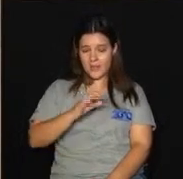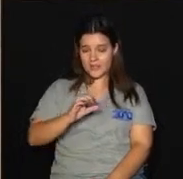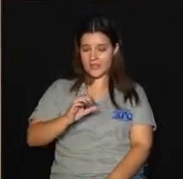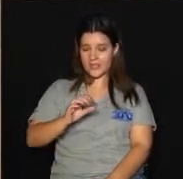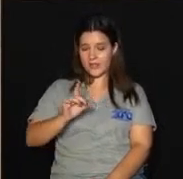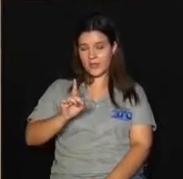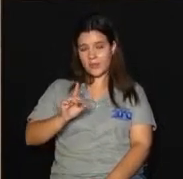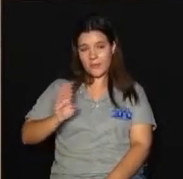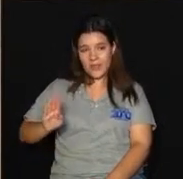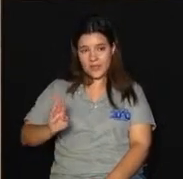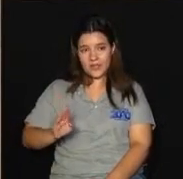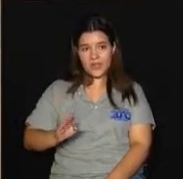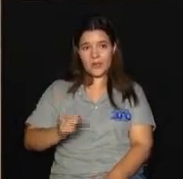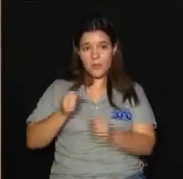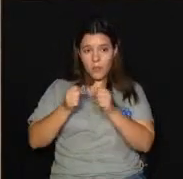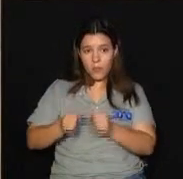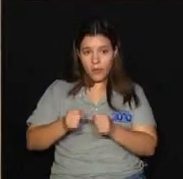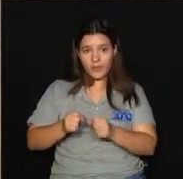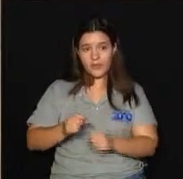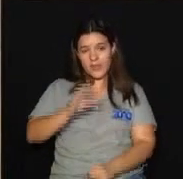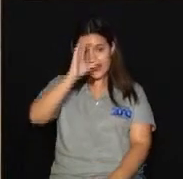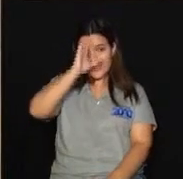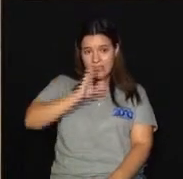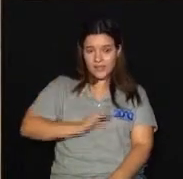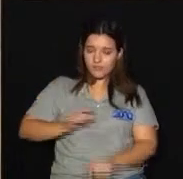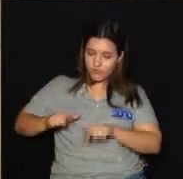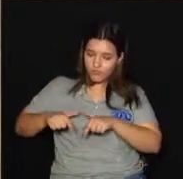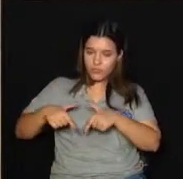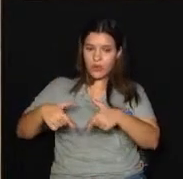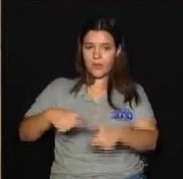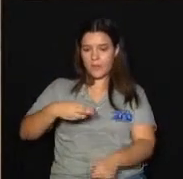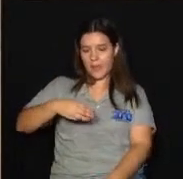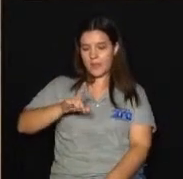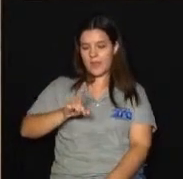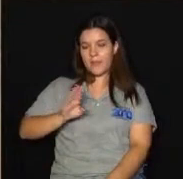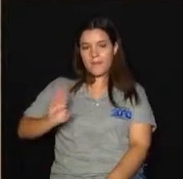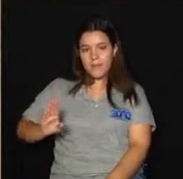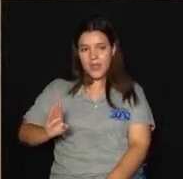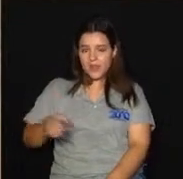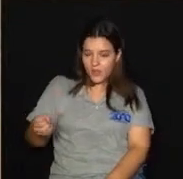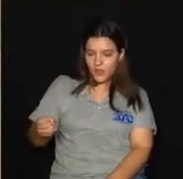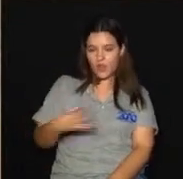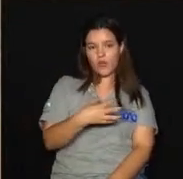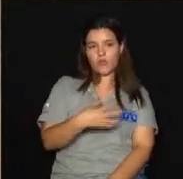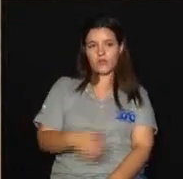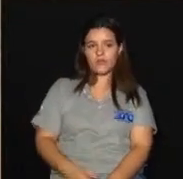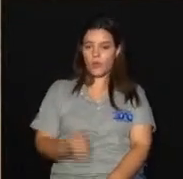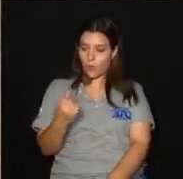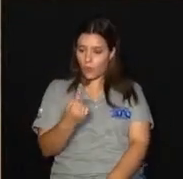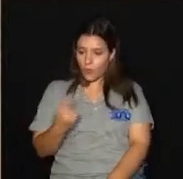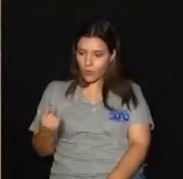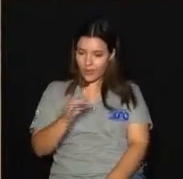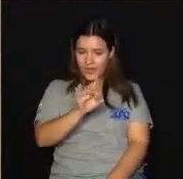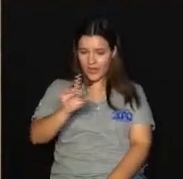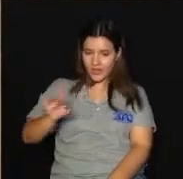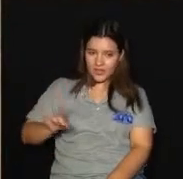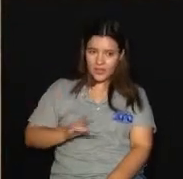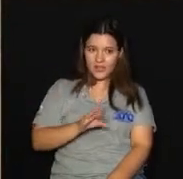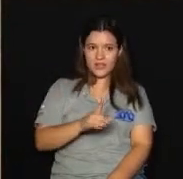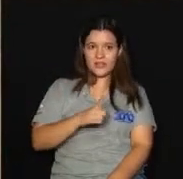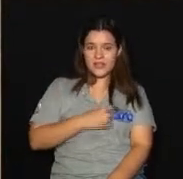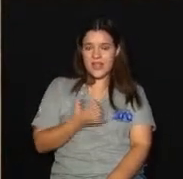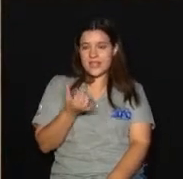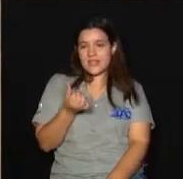PCdoB, Podemos, Cidadania, Avante, MDB e o Novo. Ô Paulo, você disse aí que são 6 candidatos